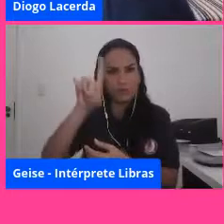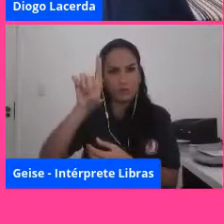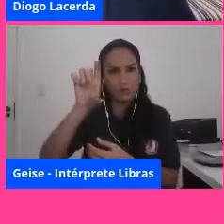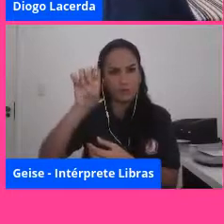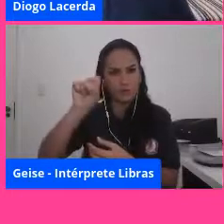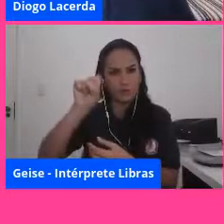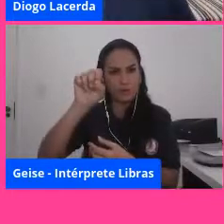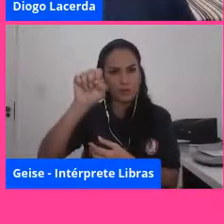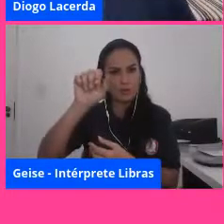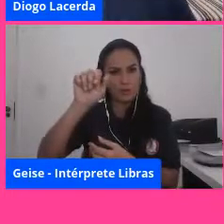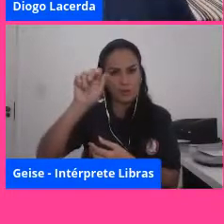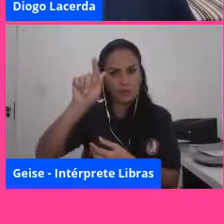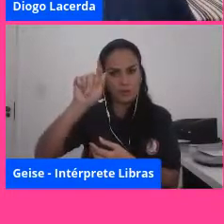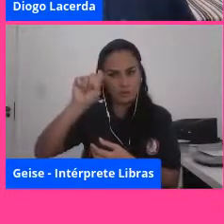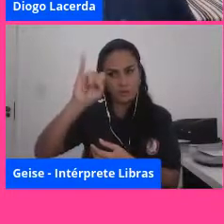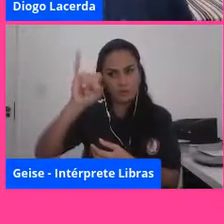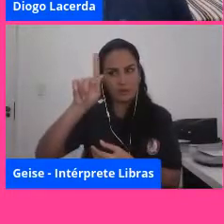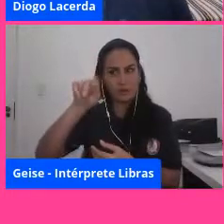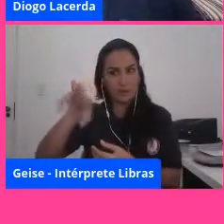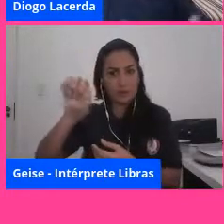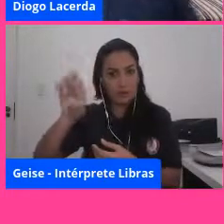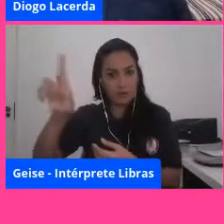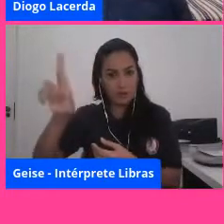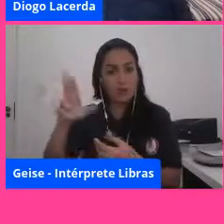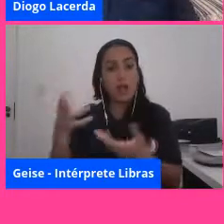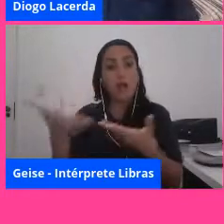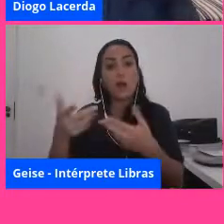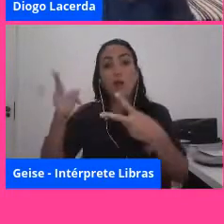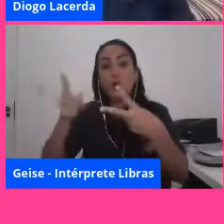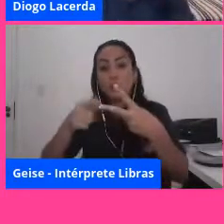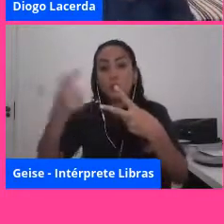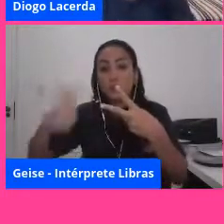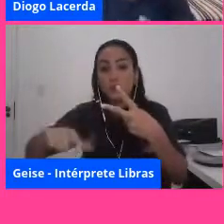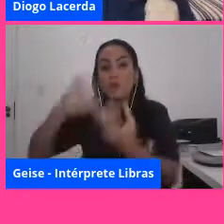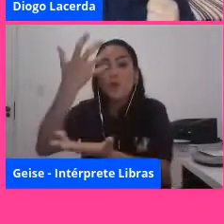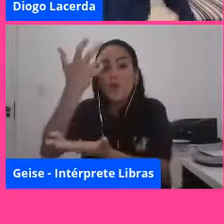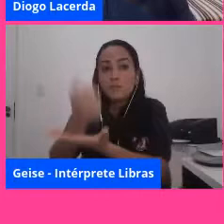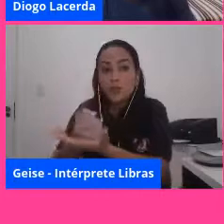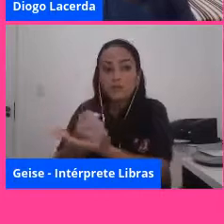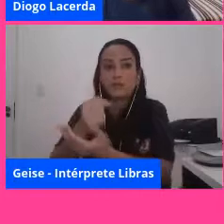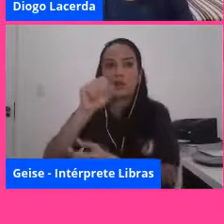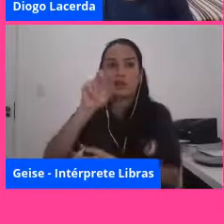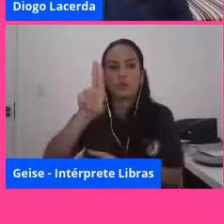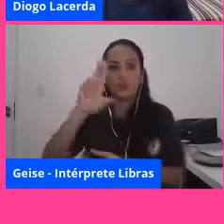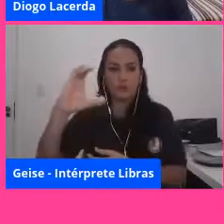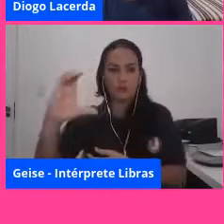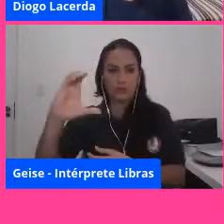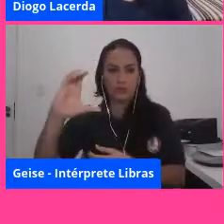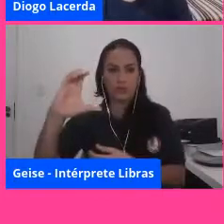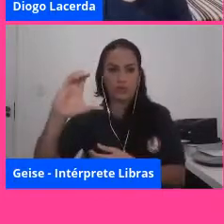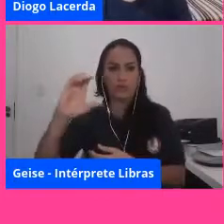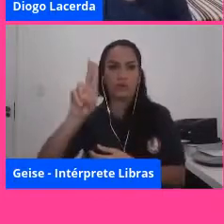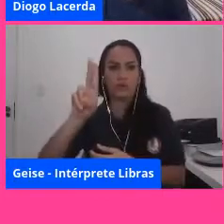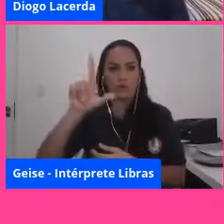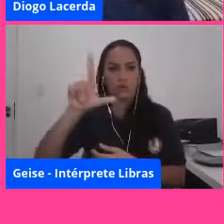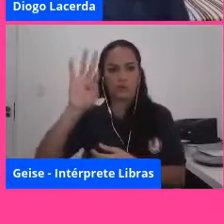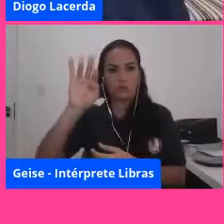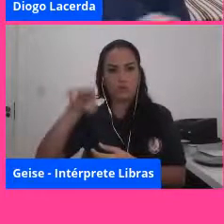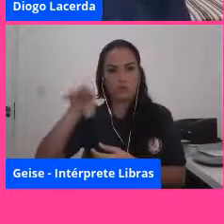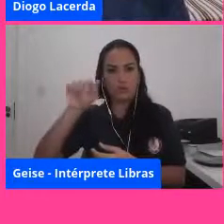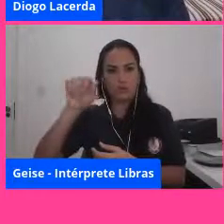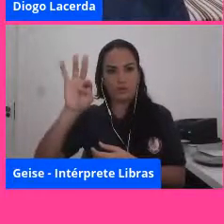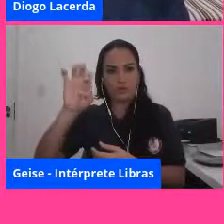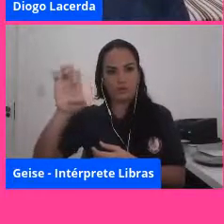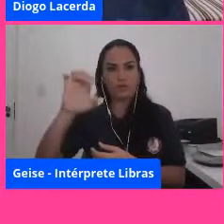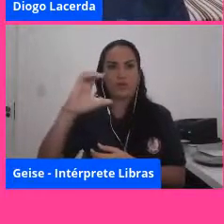e a gente também agora vai baixar o Ultimate Cura. E voltando um pouco, bota no Google Download Ultimate Cura.